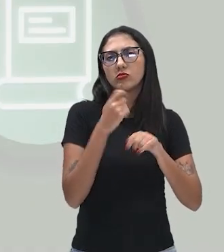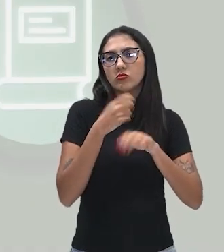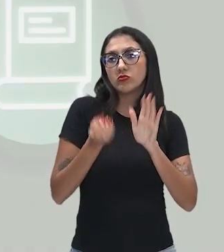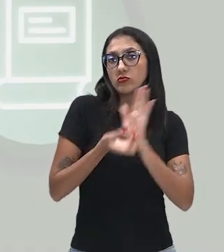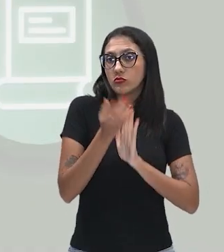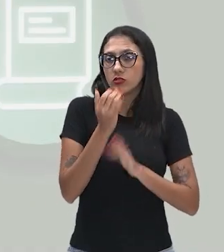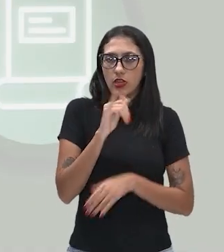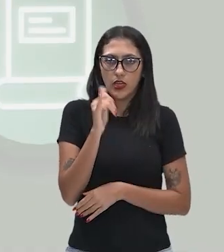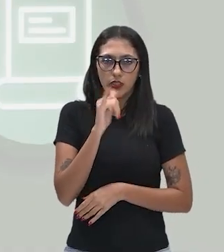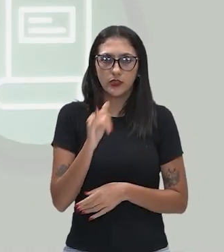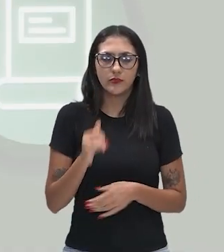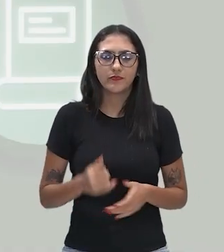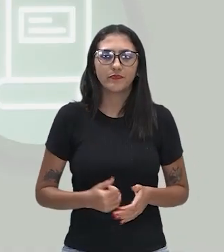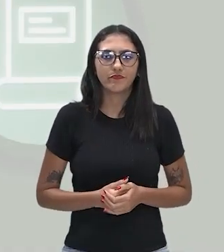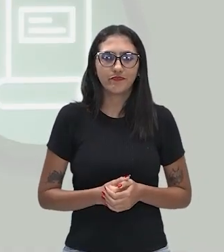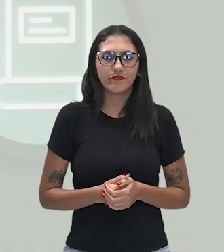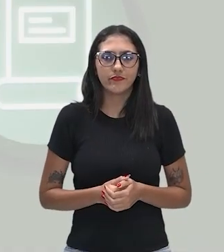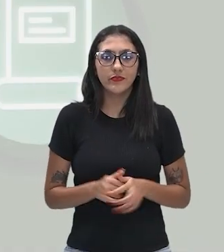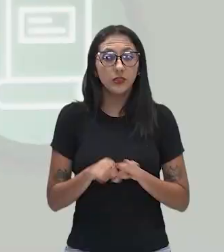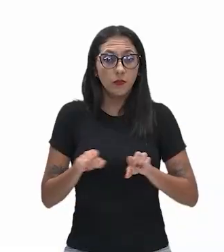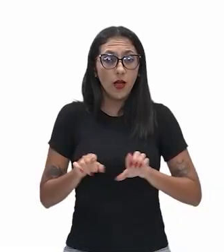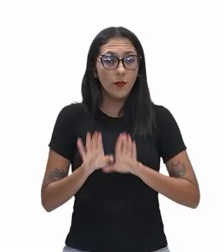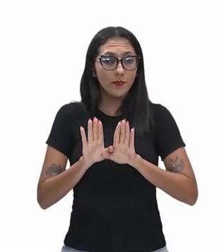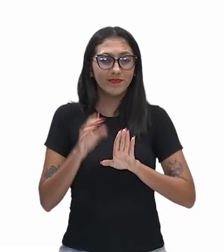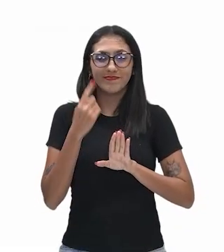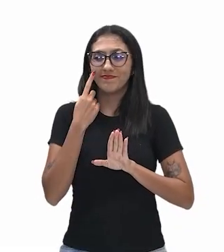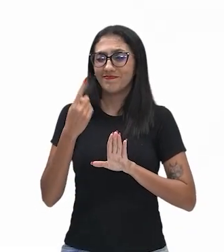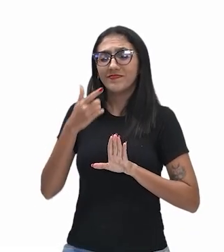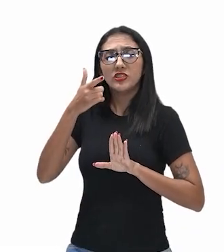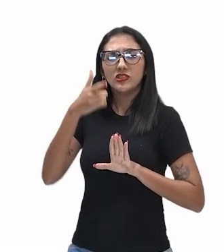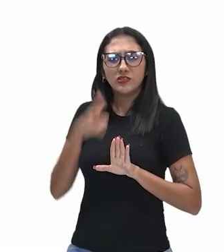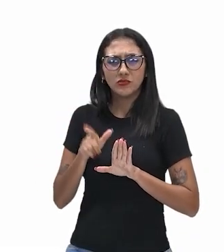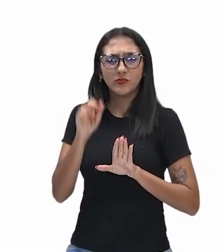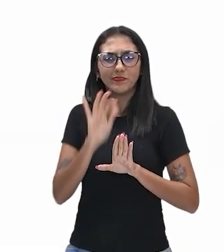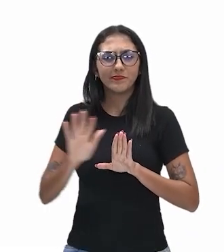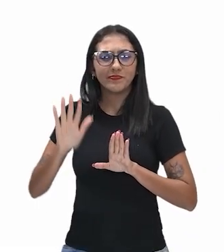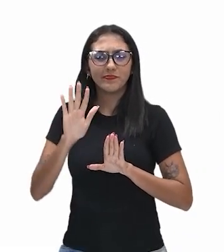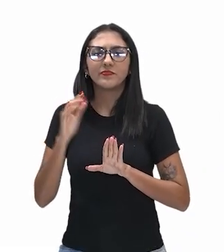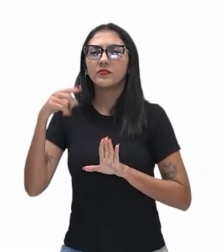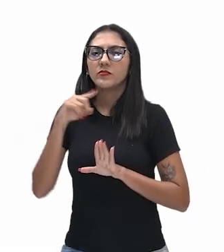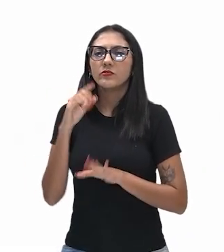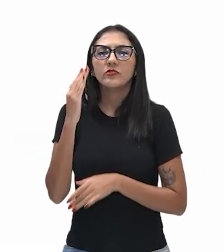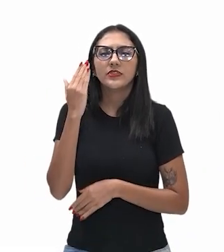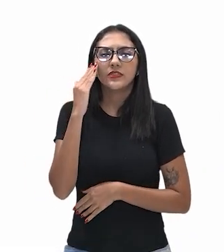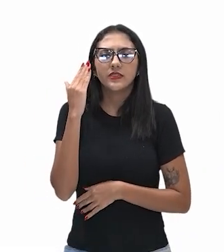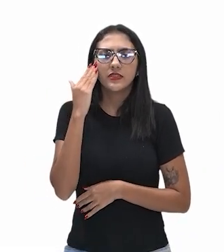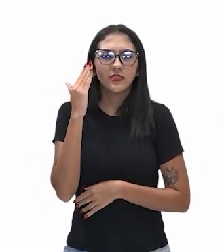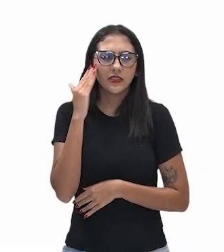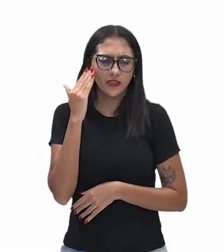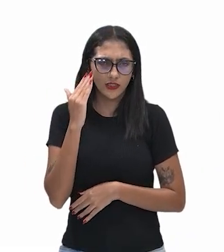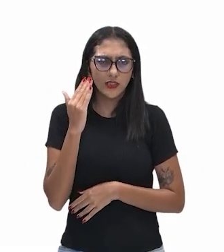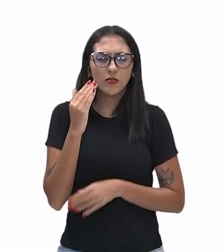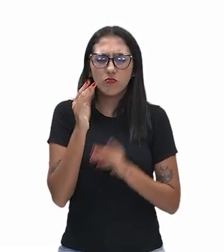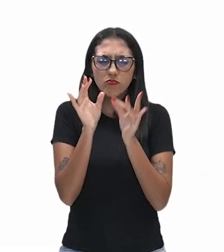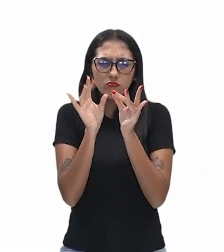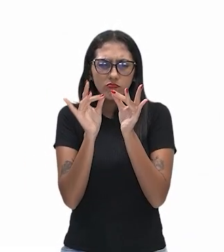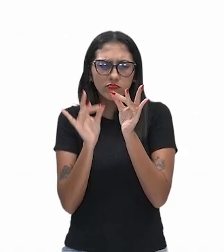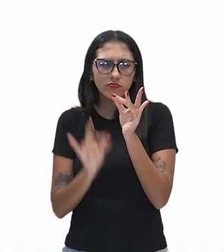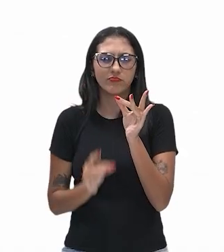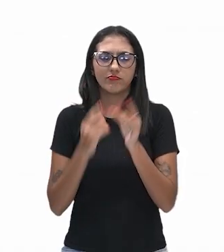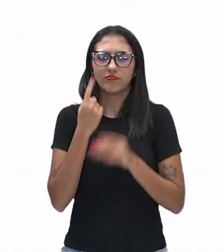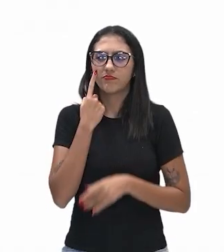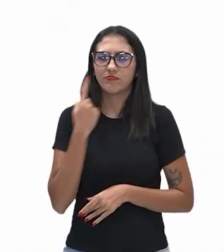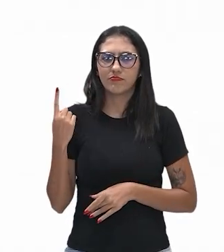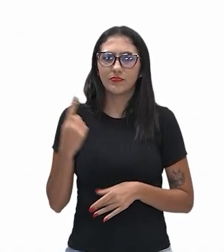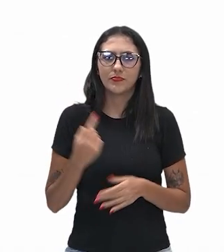mostrar alguns detalhes, tá, dessa usina nuclear. Dá só uma olhada. Então eu tenho ali, o vapor